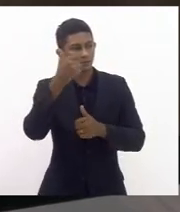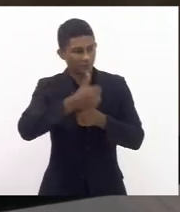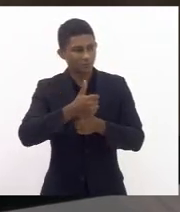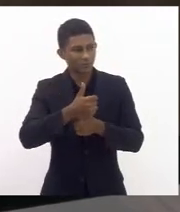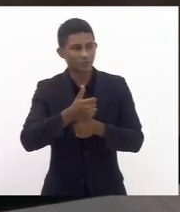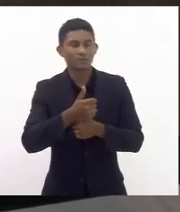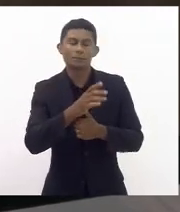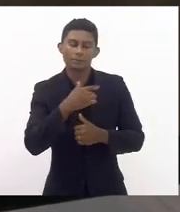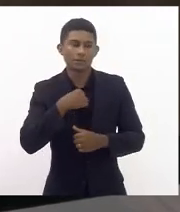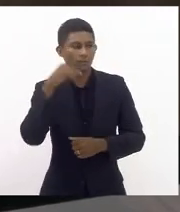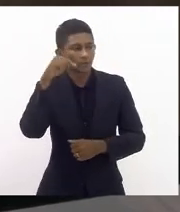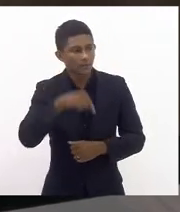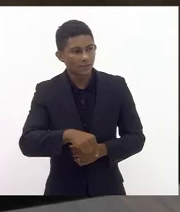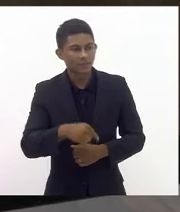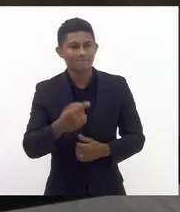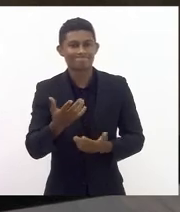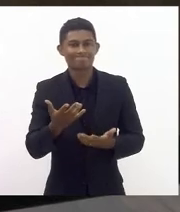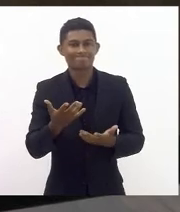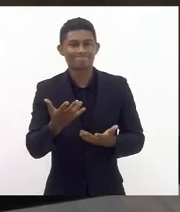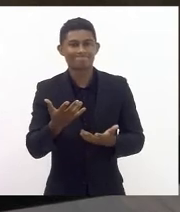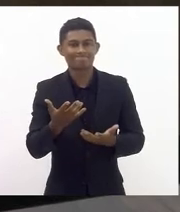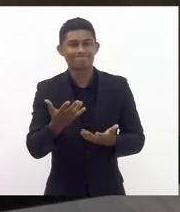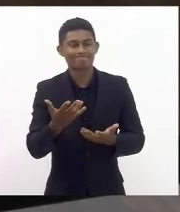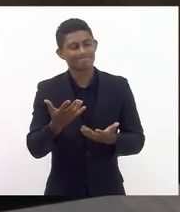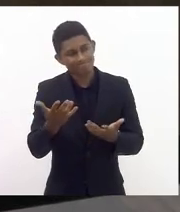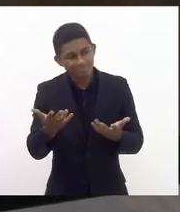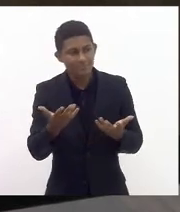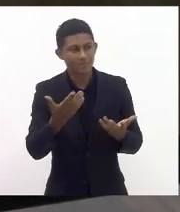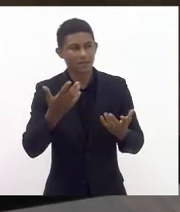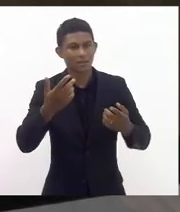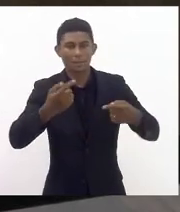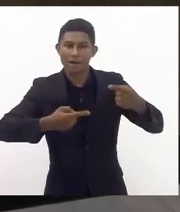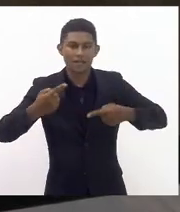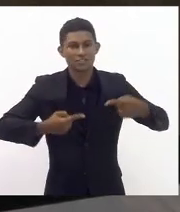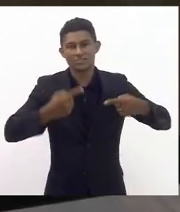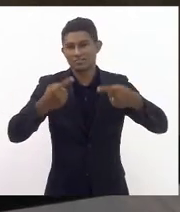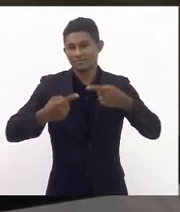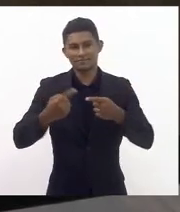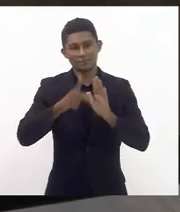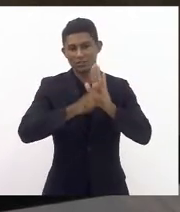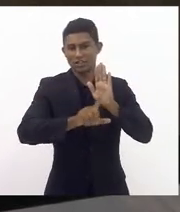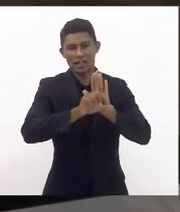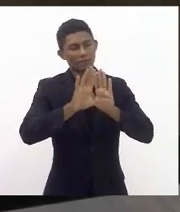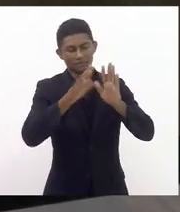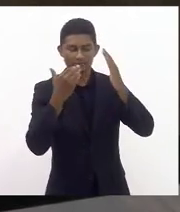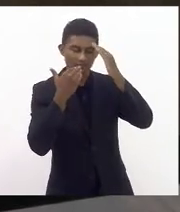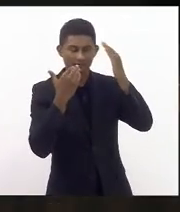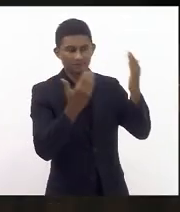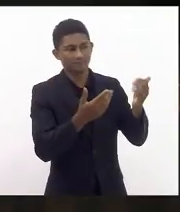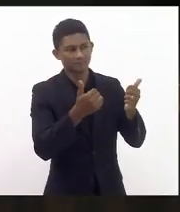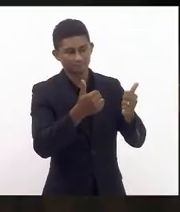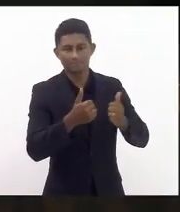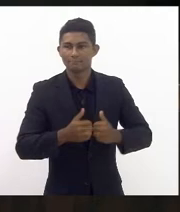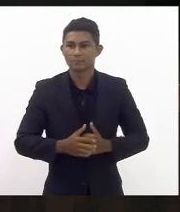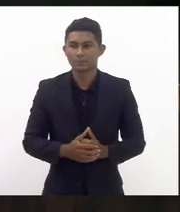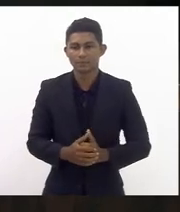jeito, faço aqui, ainda que de forma prematura, o debate do projeto. Muito obrigada.